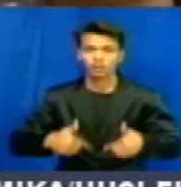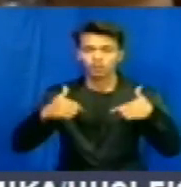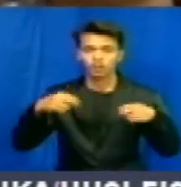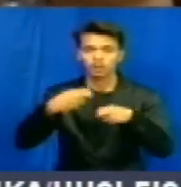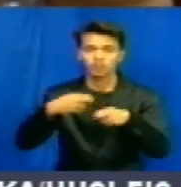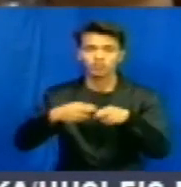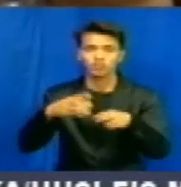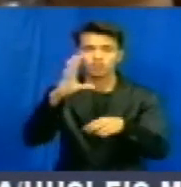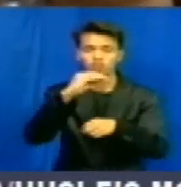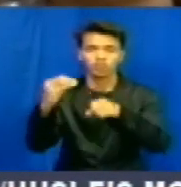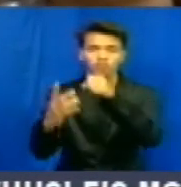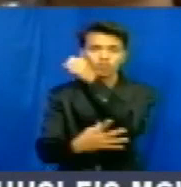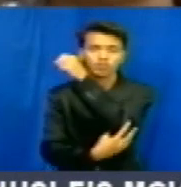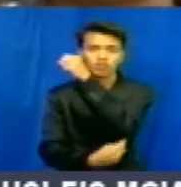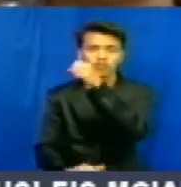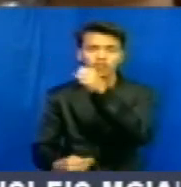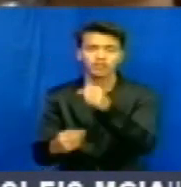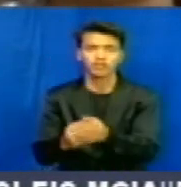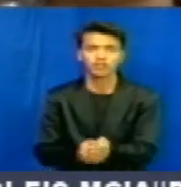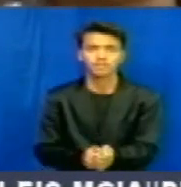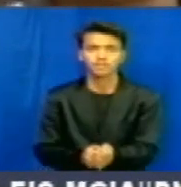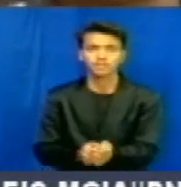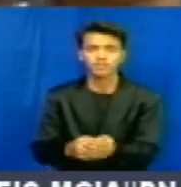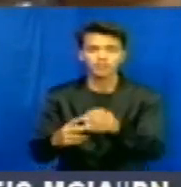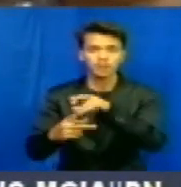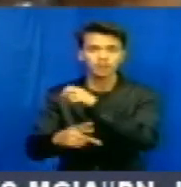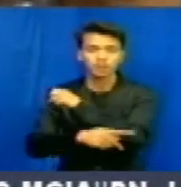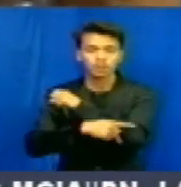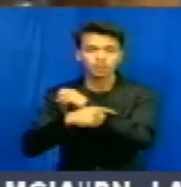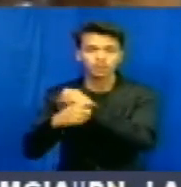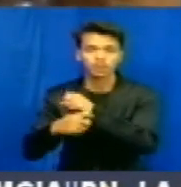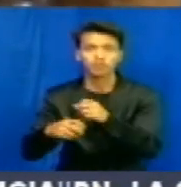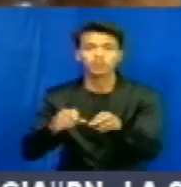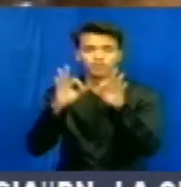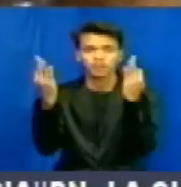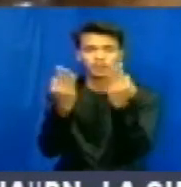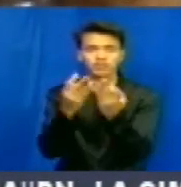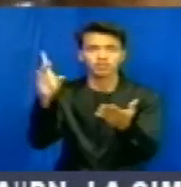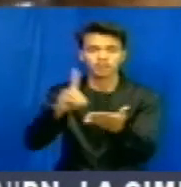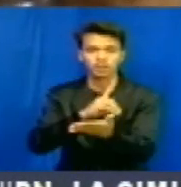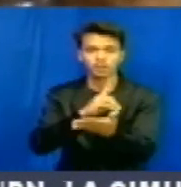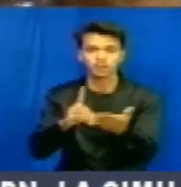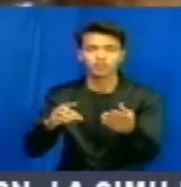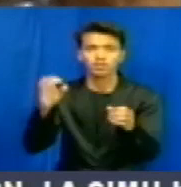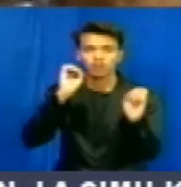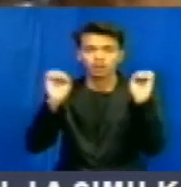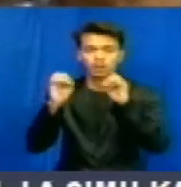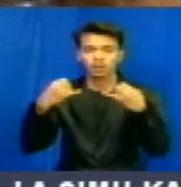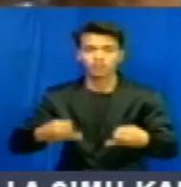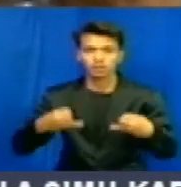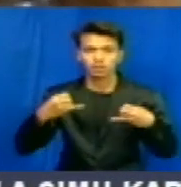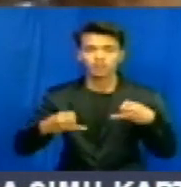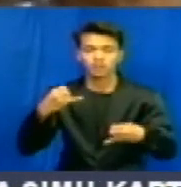caquiac, mori moras, corrupção, familiarismo, discriminação, injustiça,